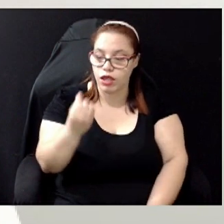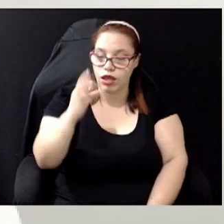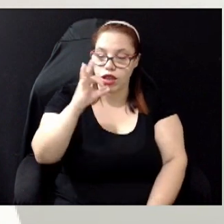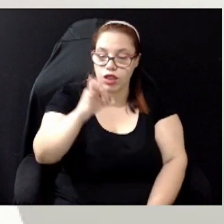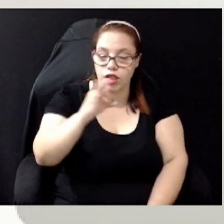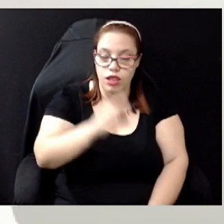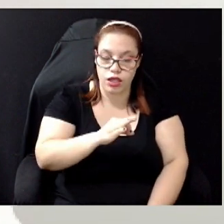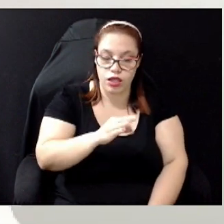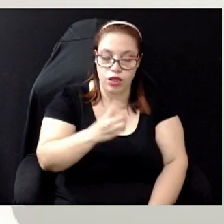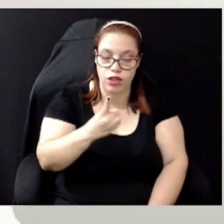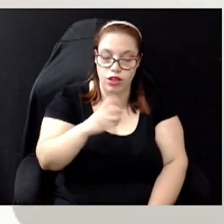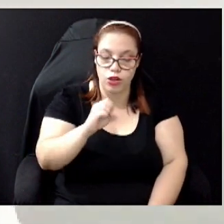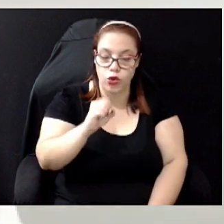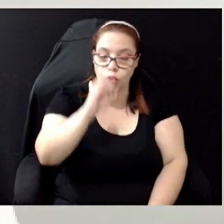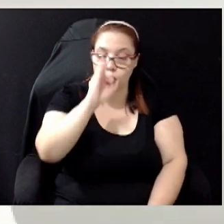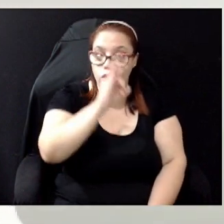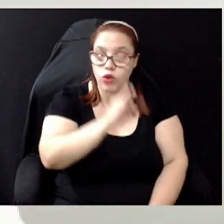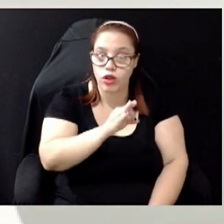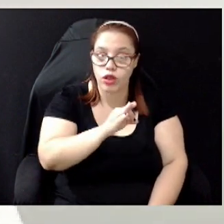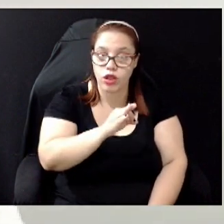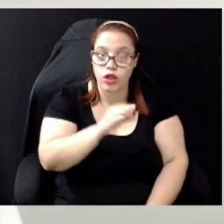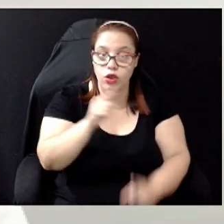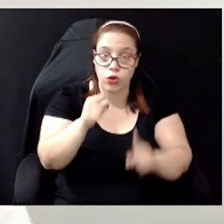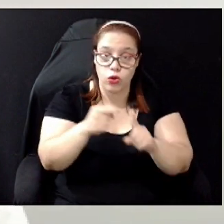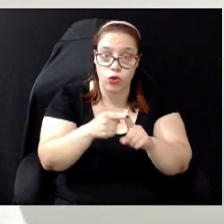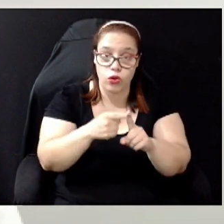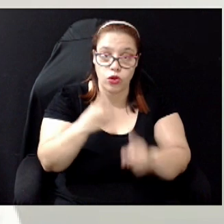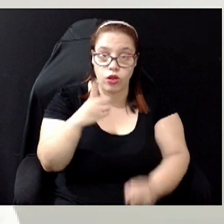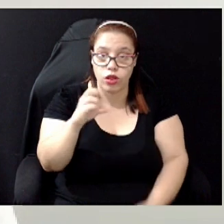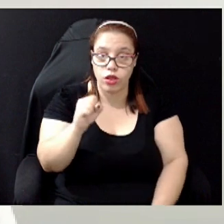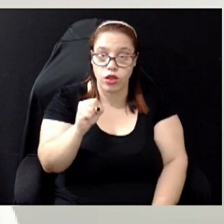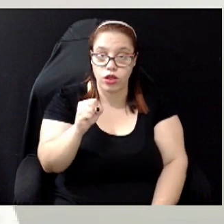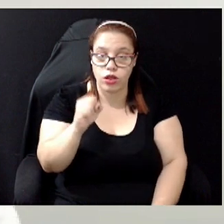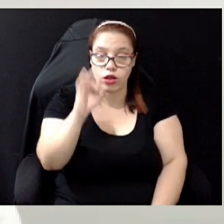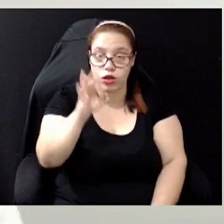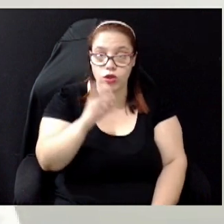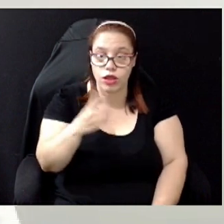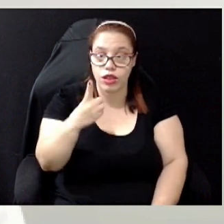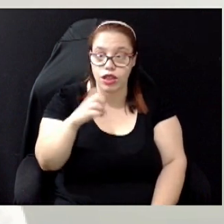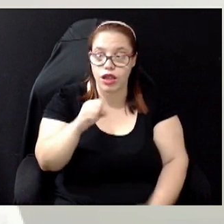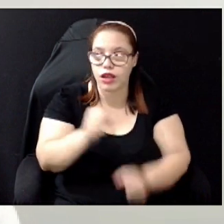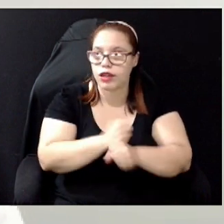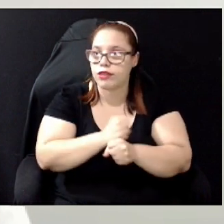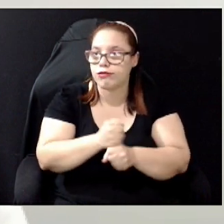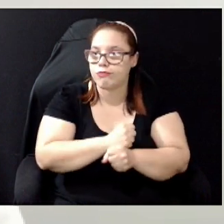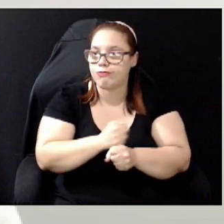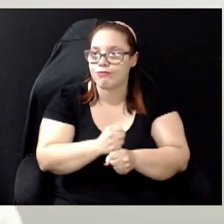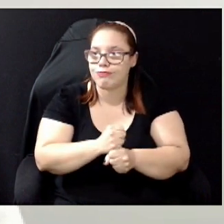16%. A média 18%. E a nossa meta para atingir 18% era para daqui a 10 anos. Então,